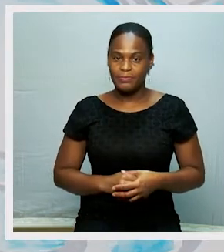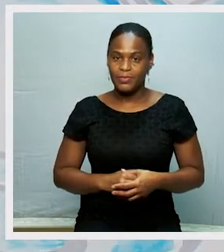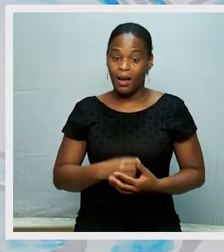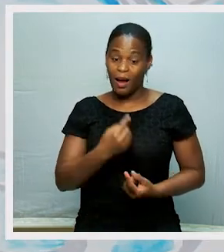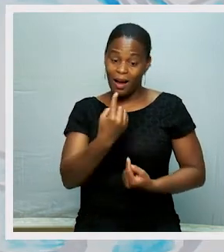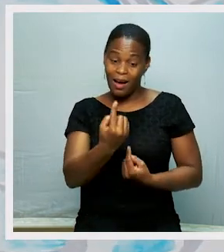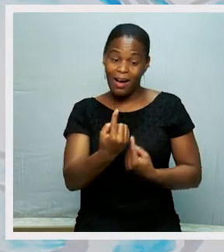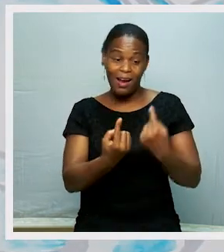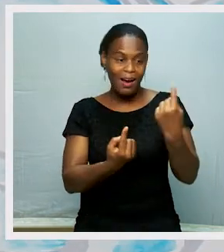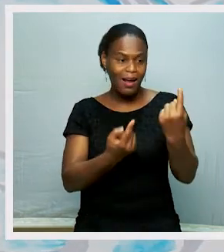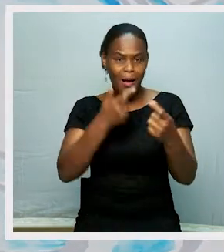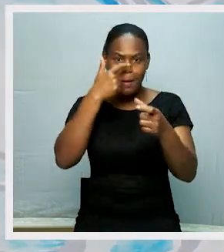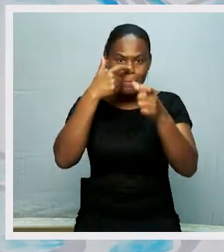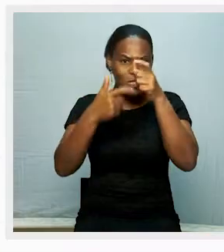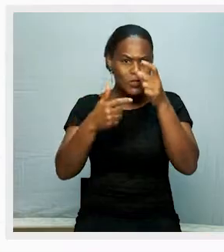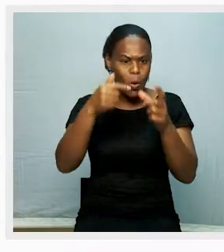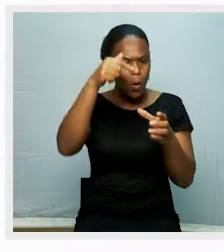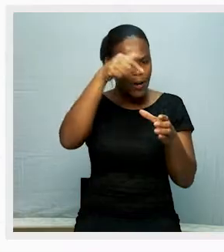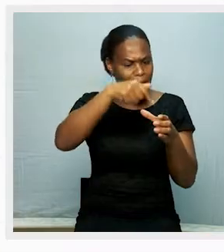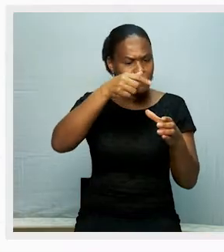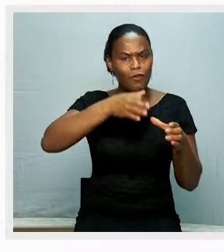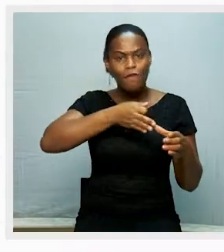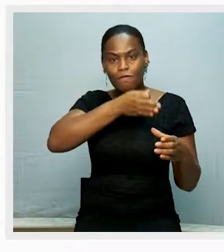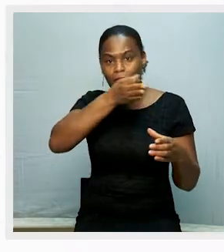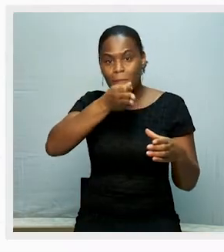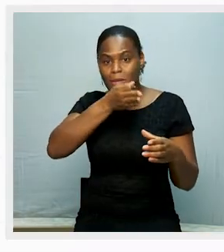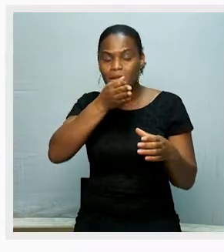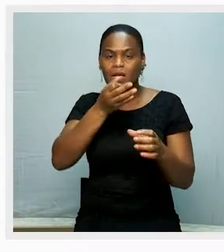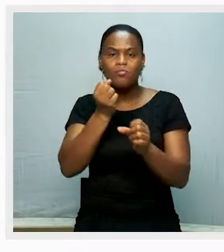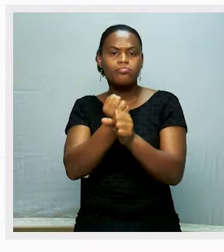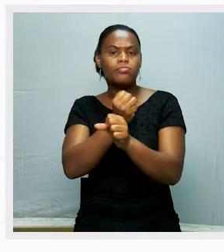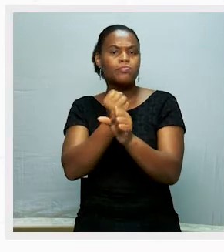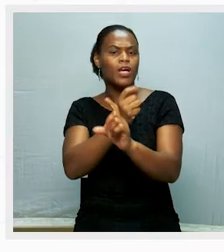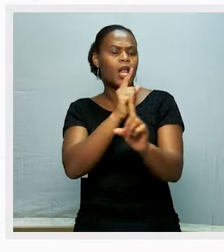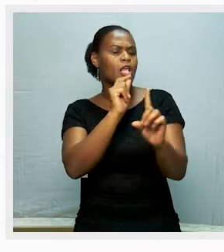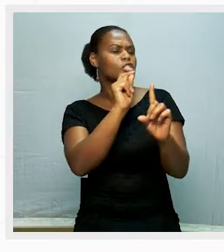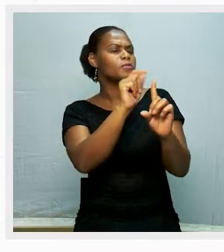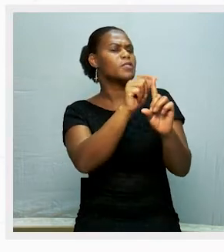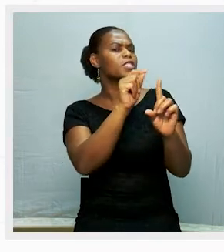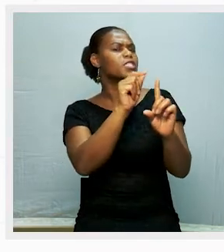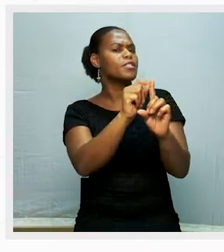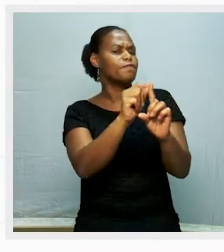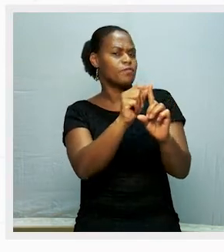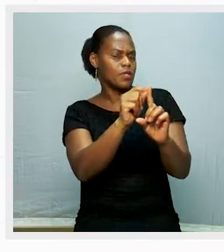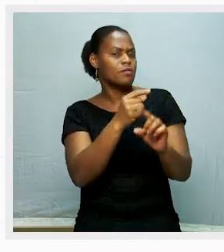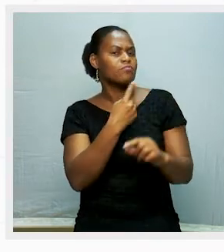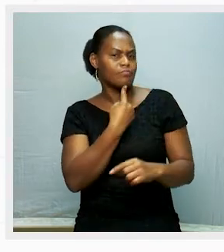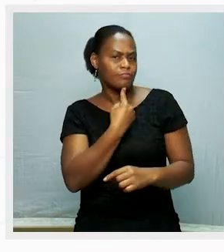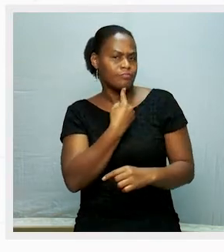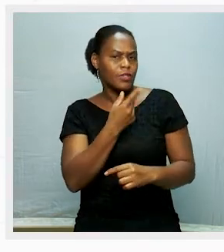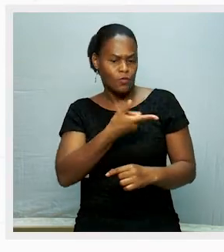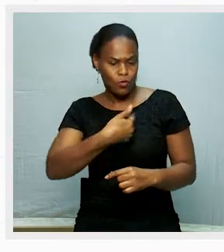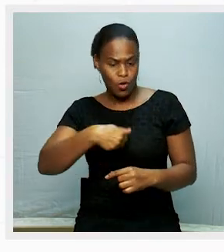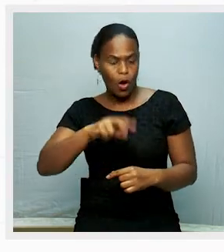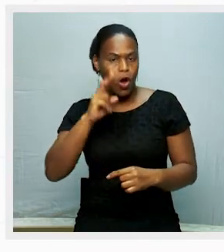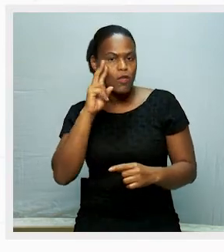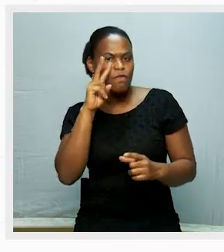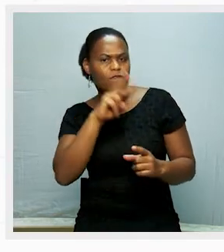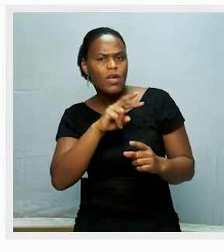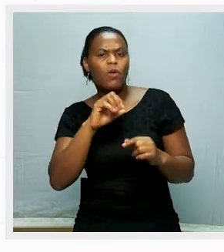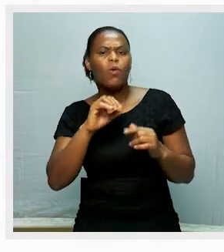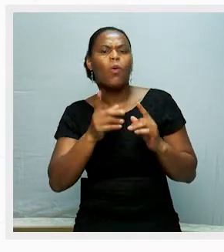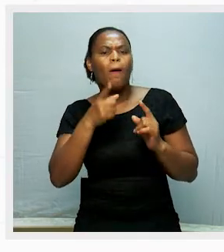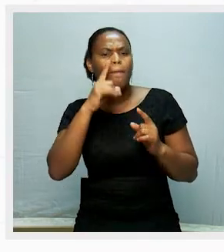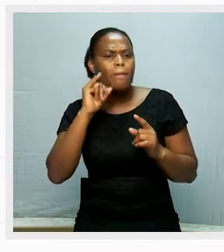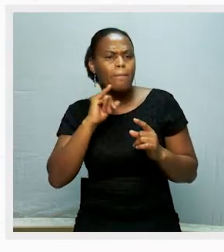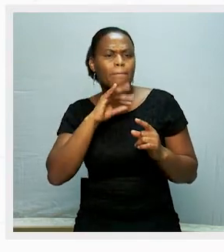E cada membro da família tem uma função específica. Mas nós vamos ver as funções